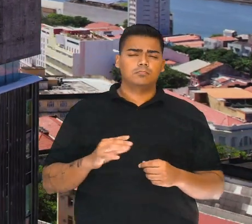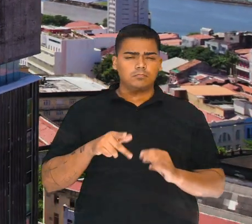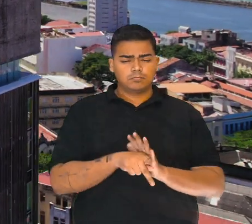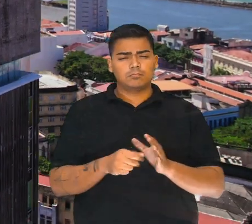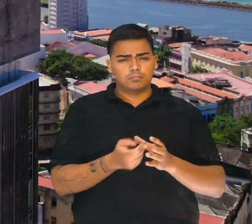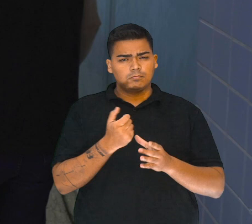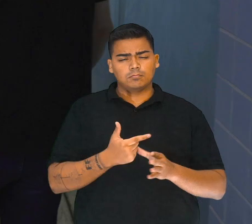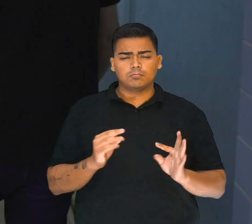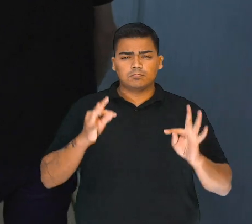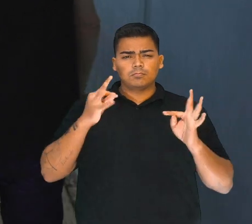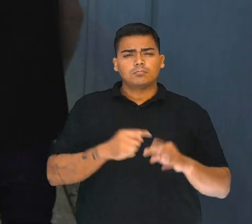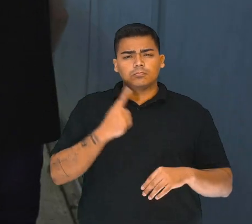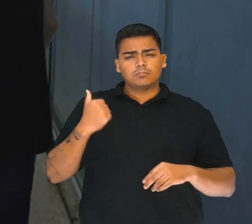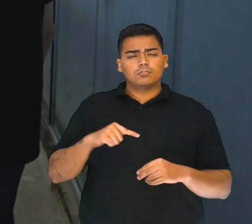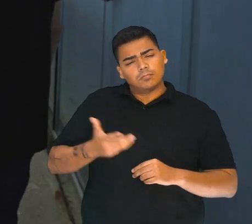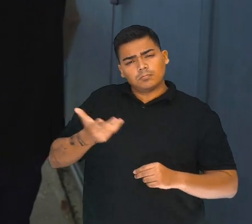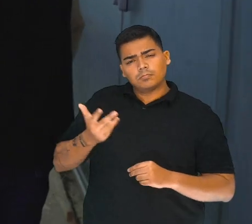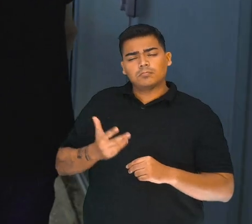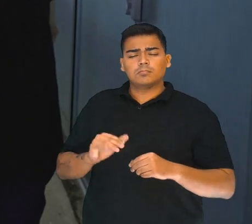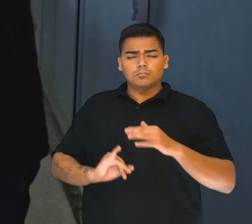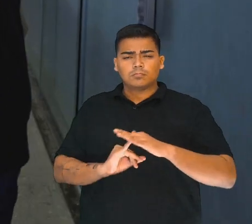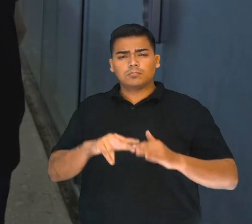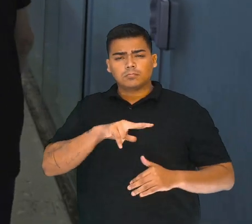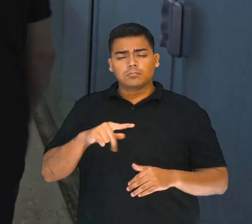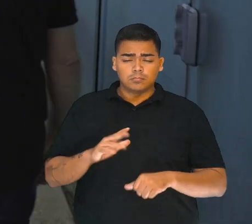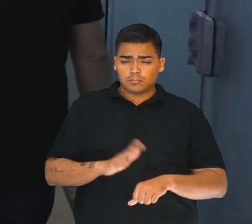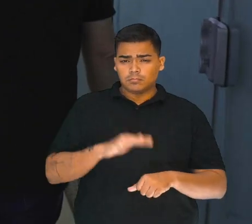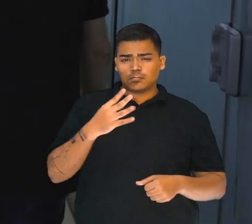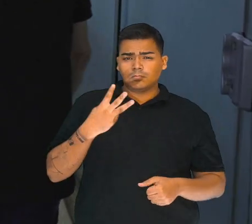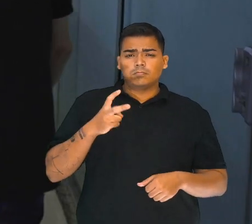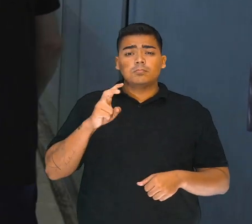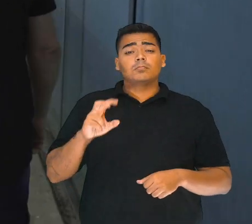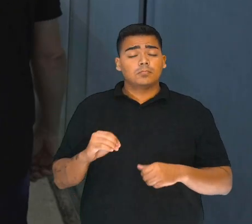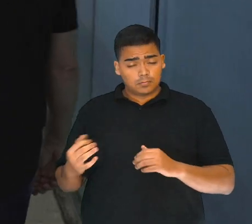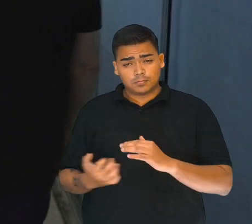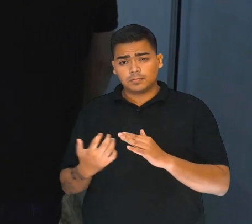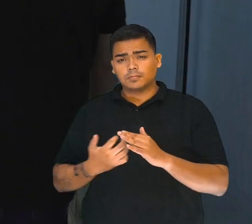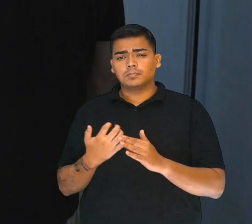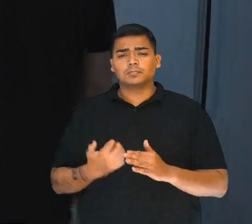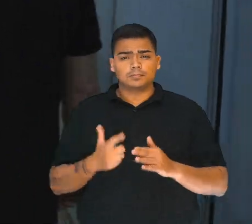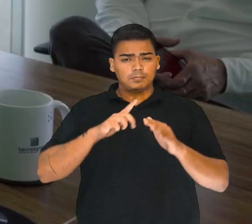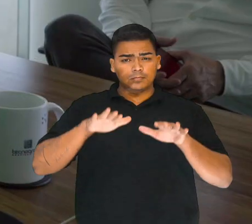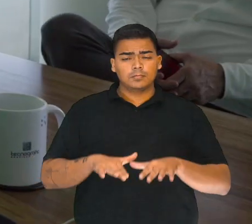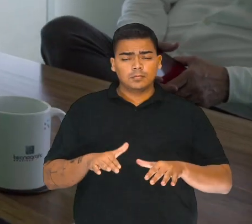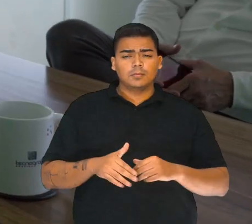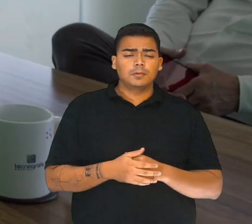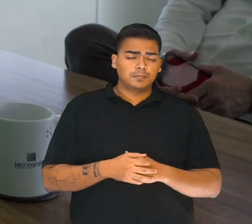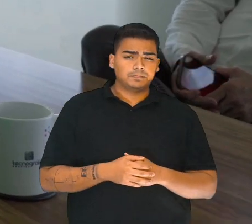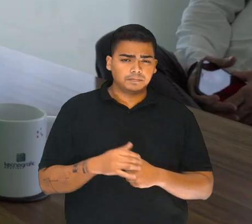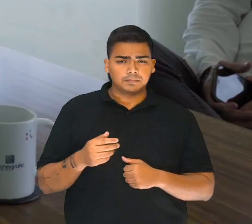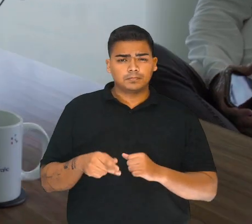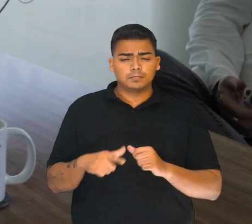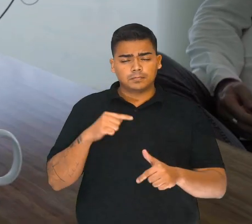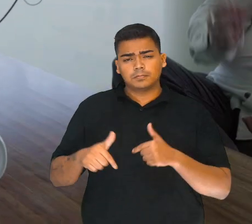e aceleradoras, tanto as nossas como aceleradoras privadas. A gente tem mais de 350 empresas aqui instaladas, né, com